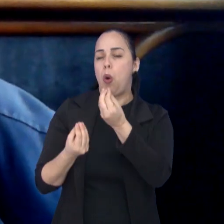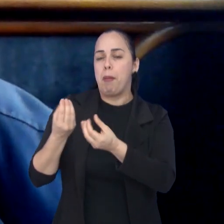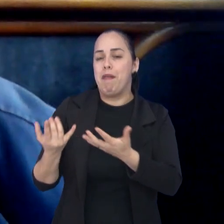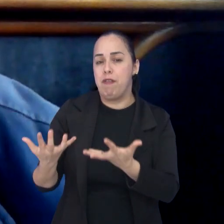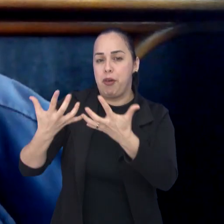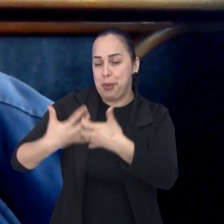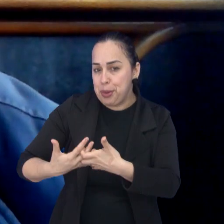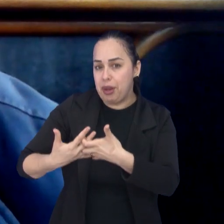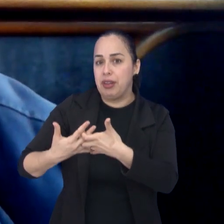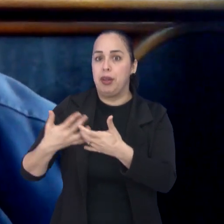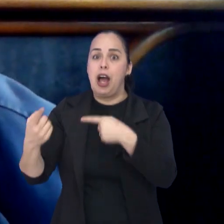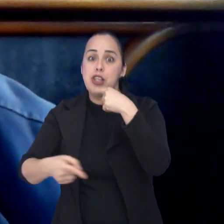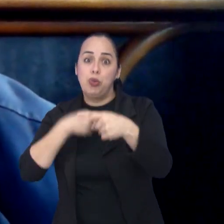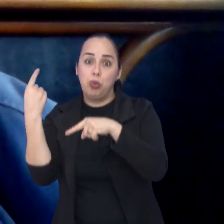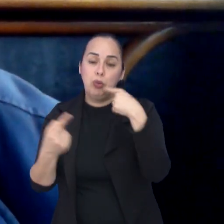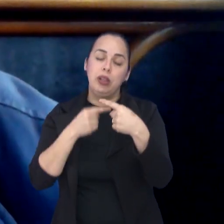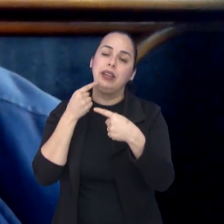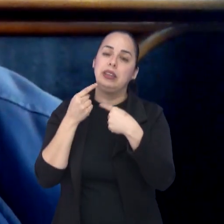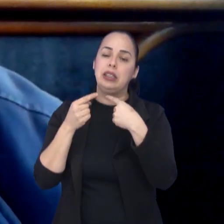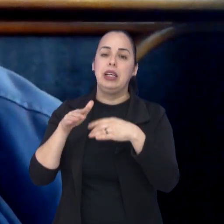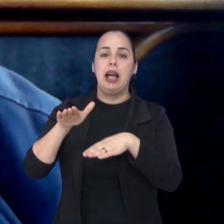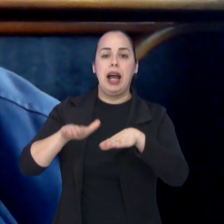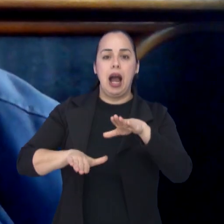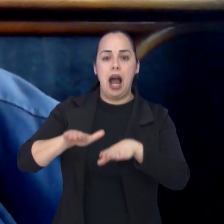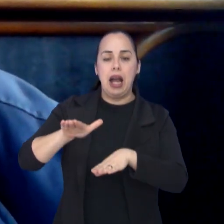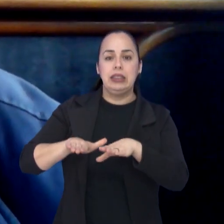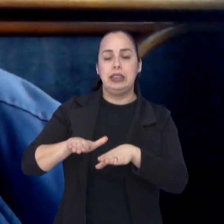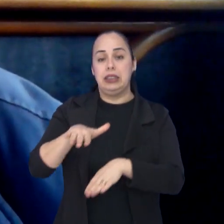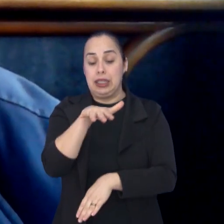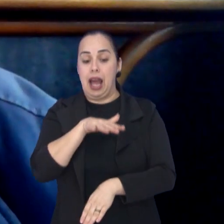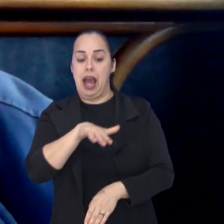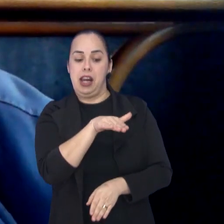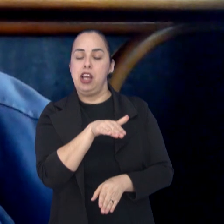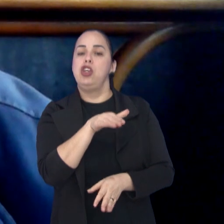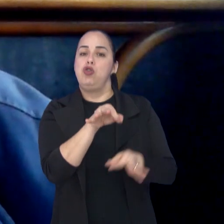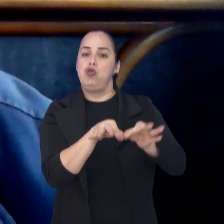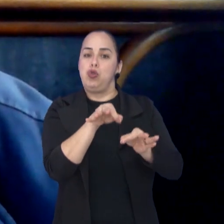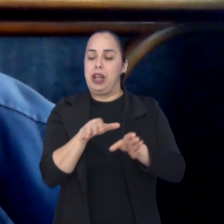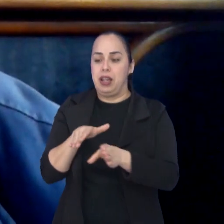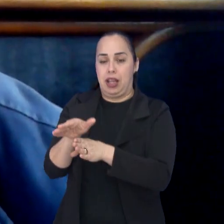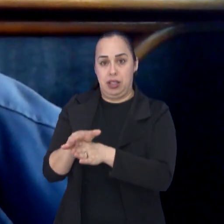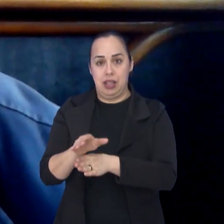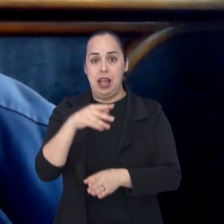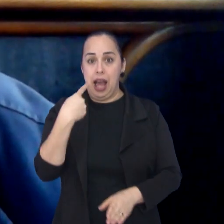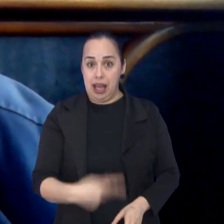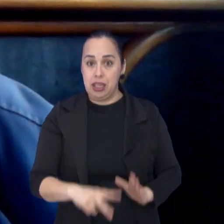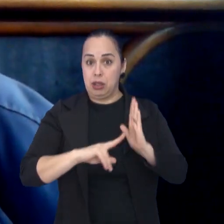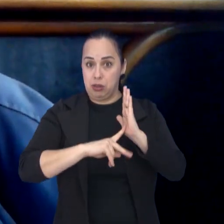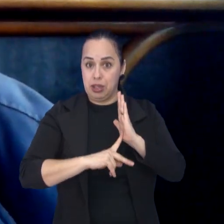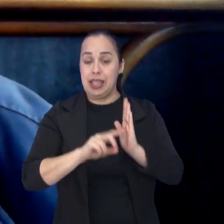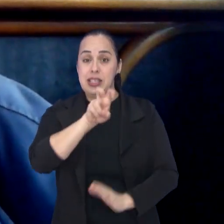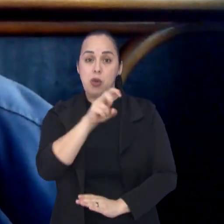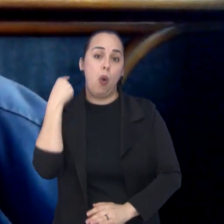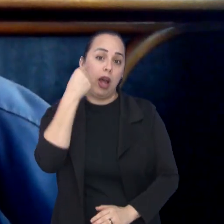aquilo. Às vezes, a orientação jurídica também, nós temos aqui 5 advogados à disposição deles,